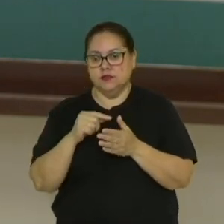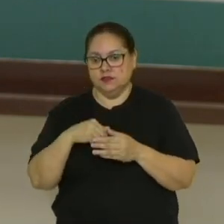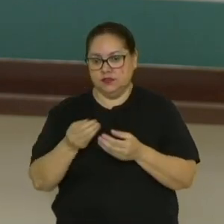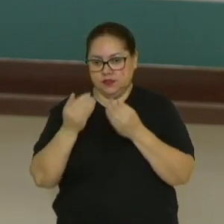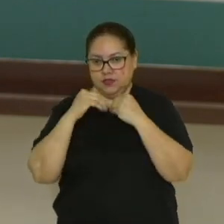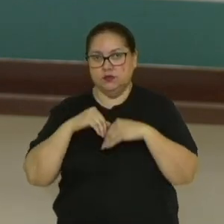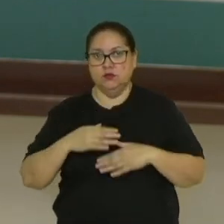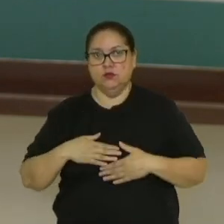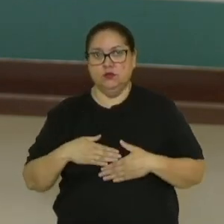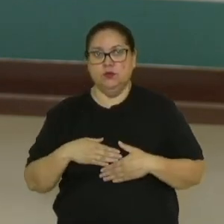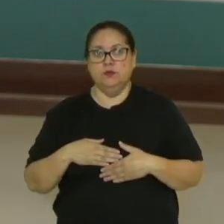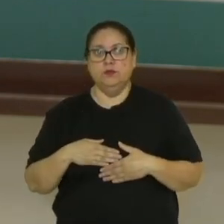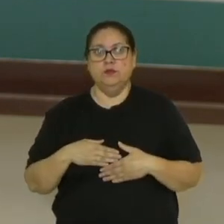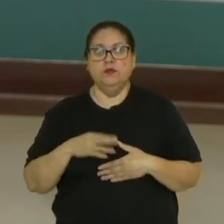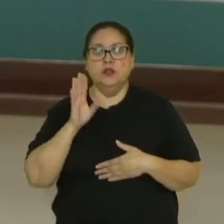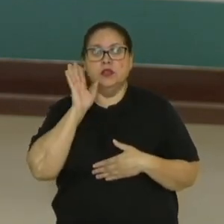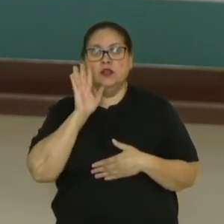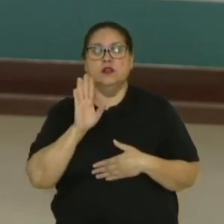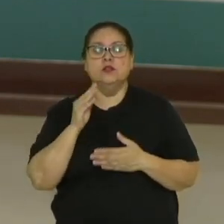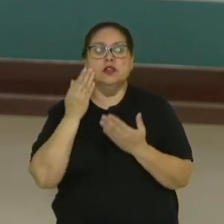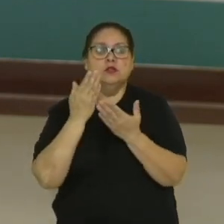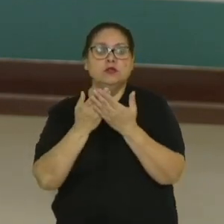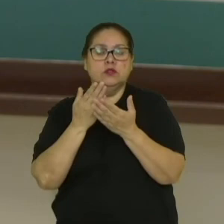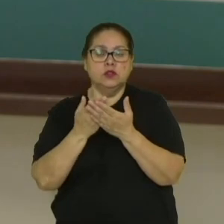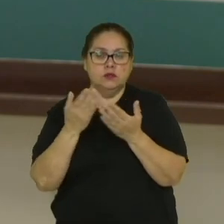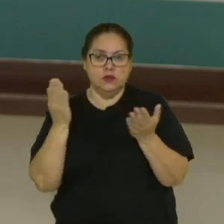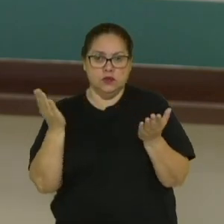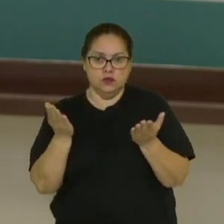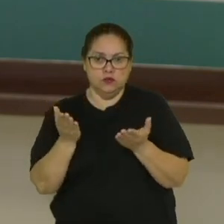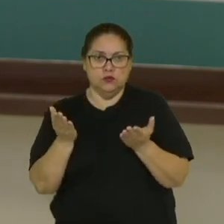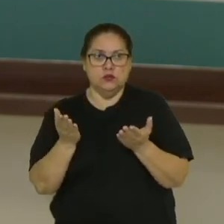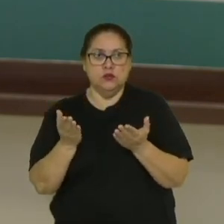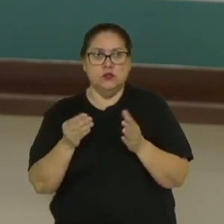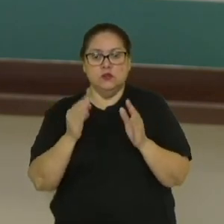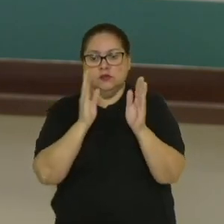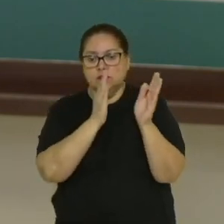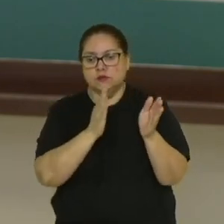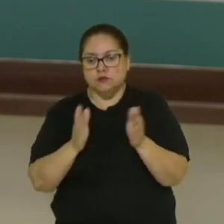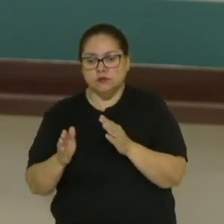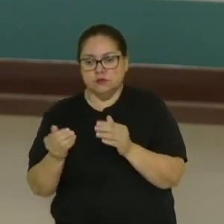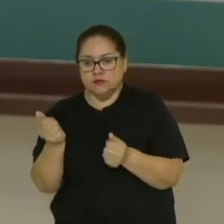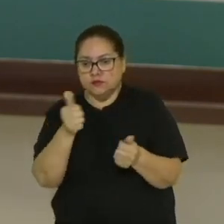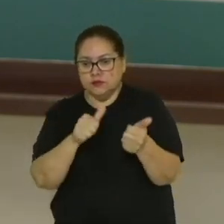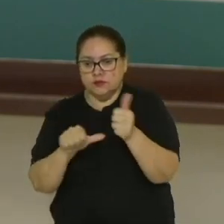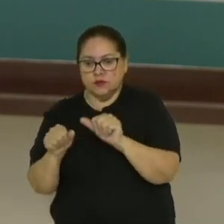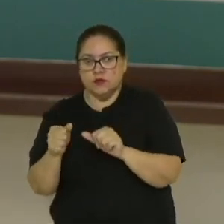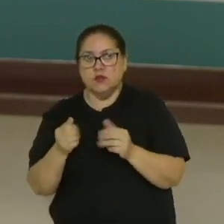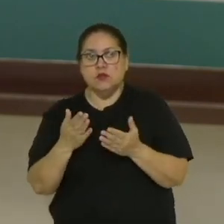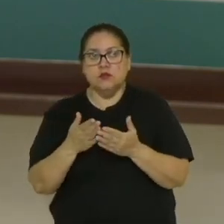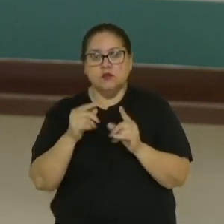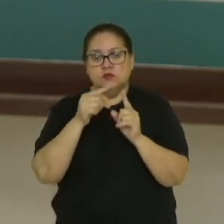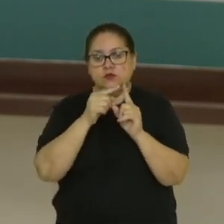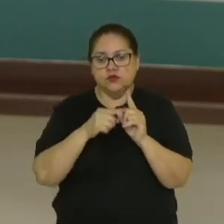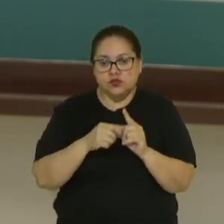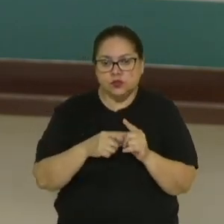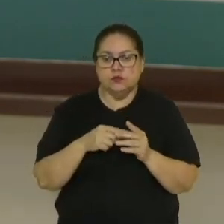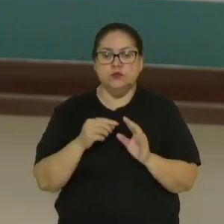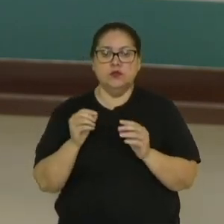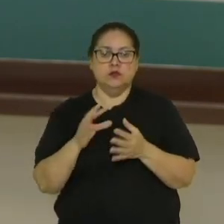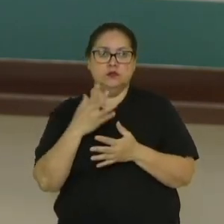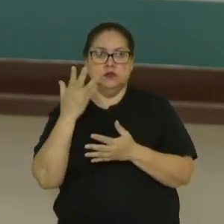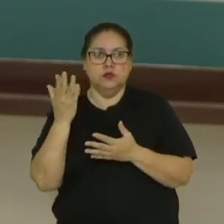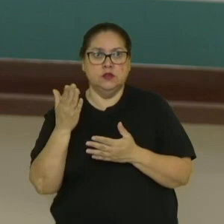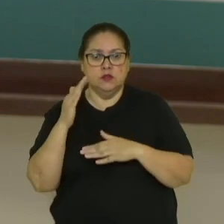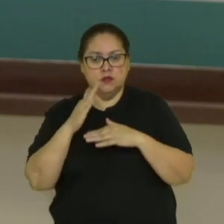Legal, né? E o que estudamos nessa aula? Classificamos as reações químicas segundo o tipo de produto formado.